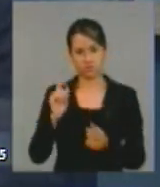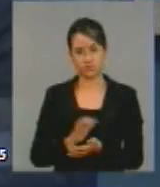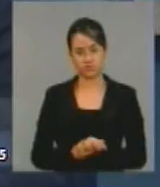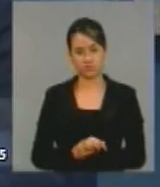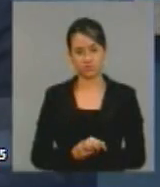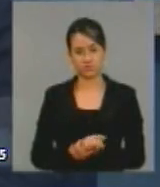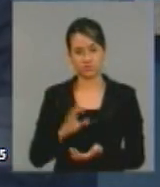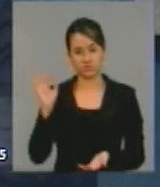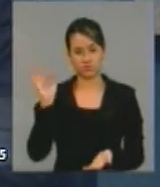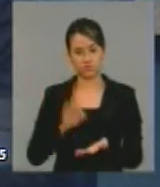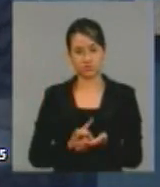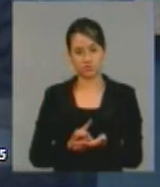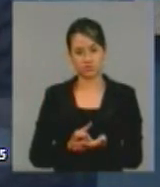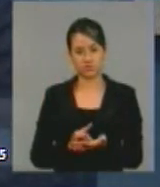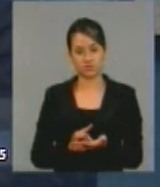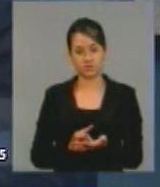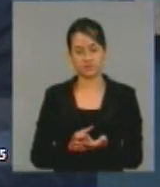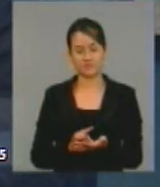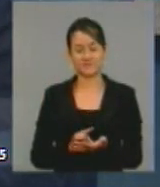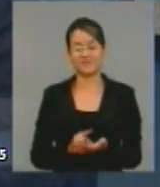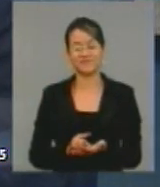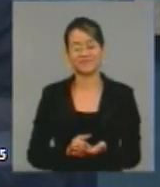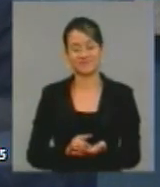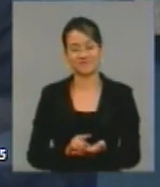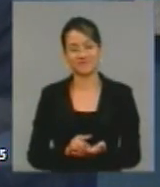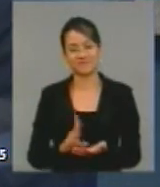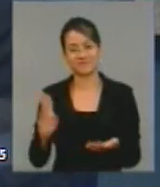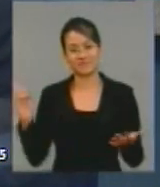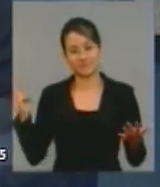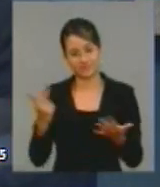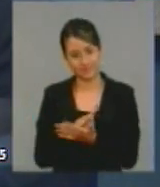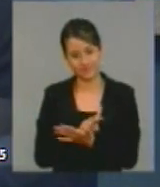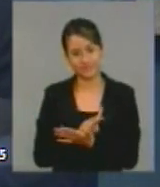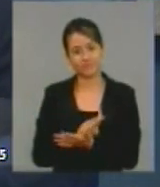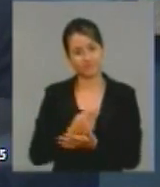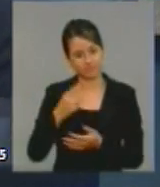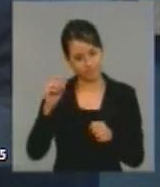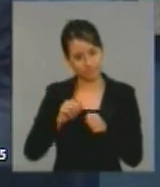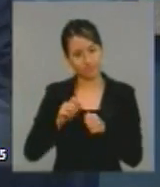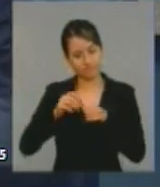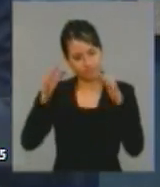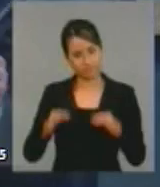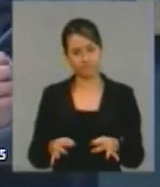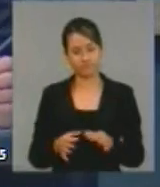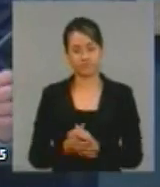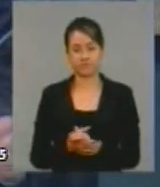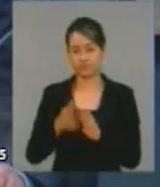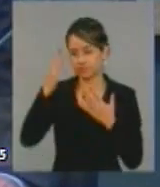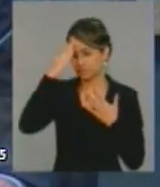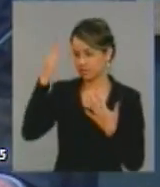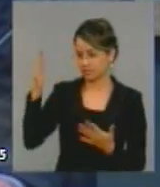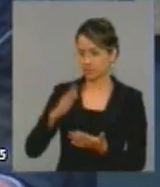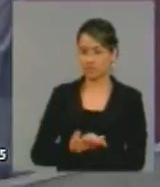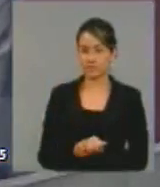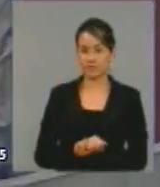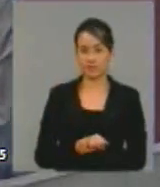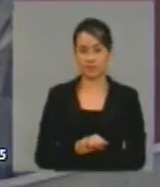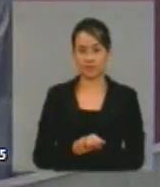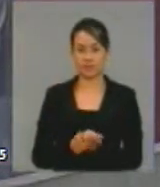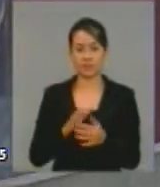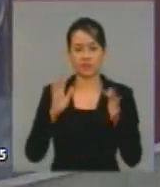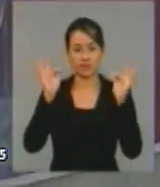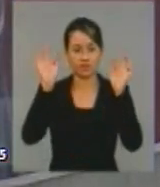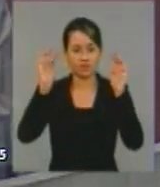as decisões, de fato, aconteçam na fala e na prática. Ok, obrigado, deputado Carlos Felipe. Terminando aqui,